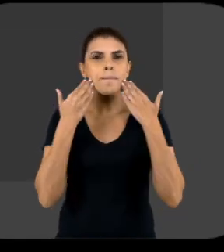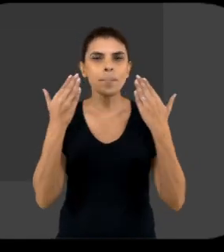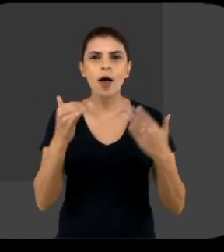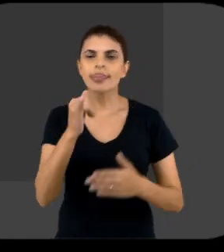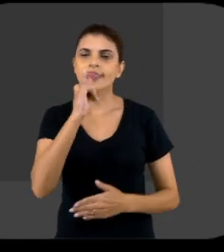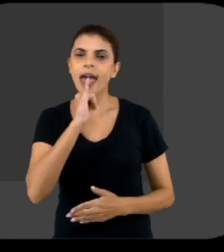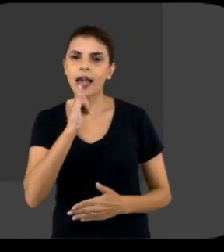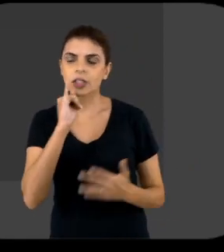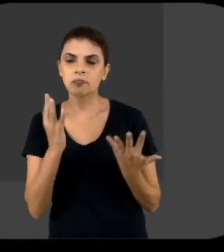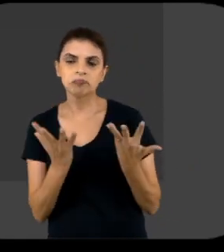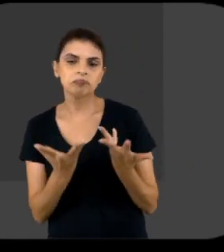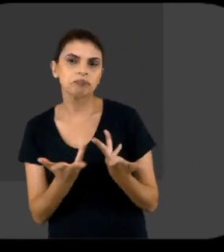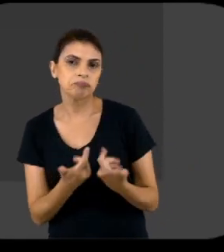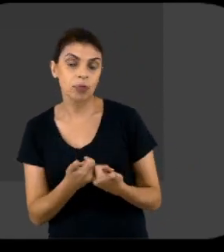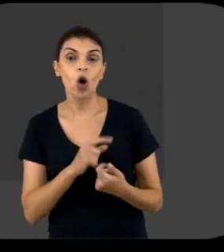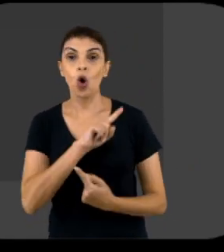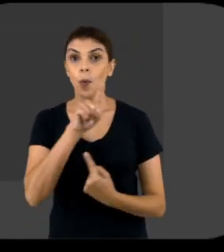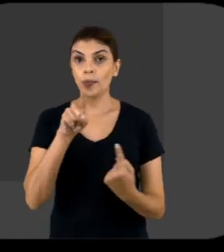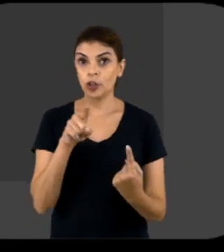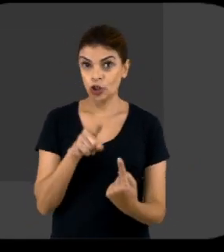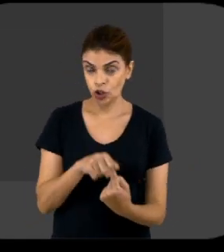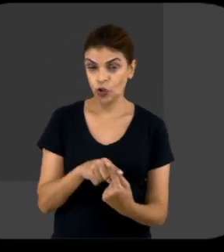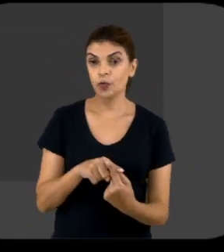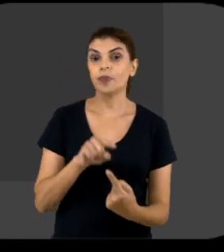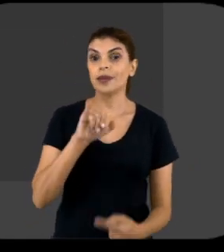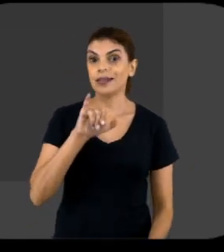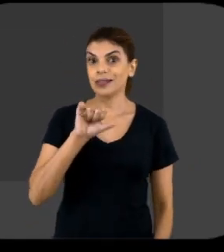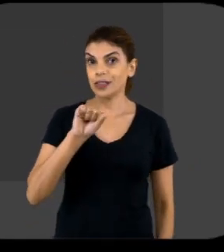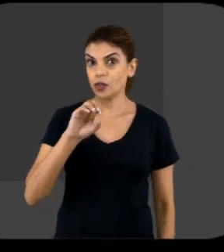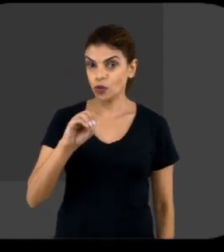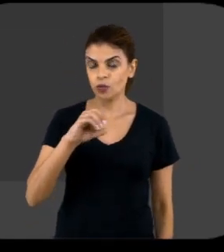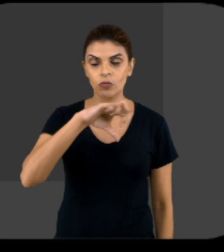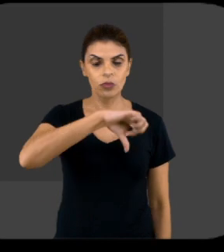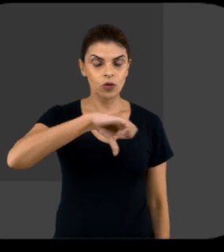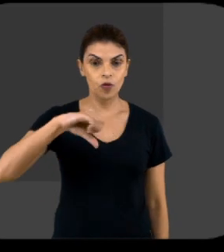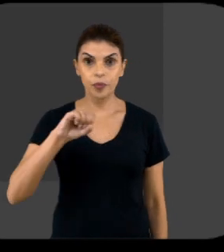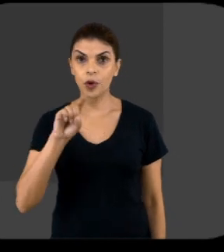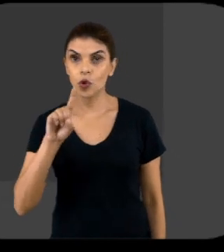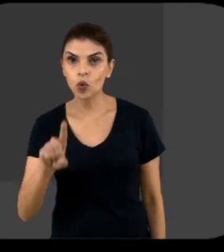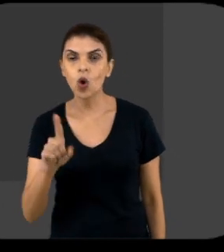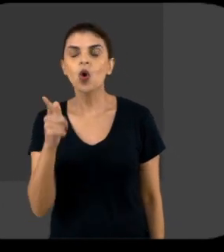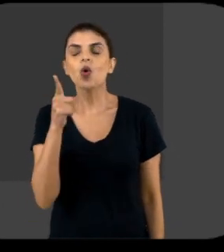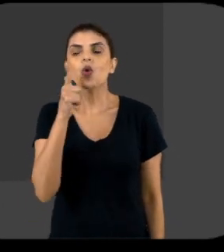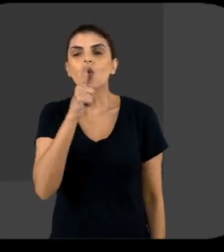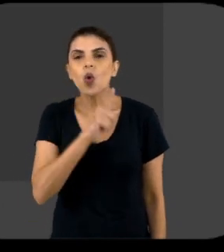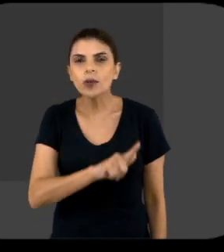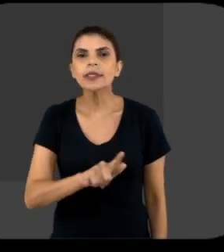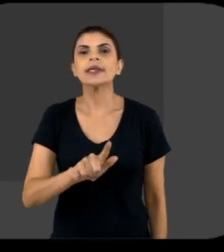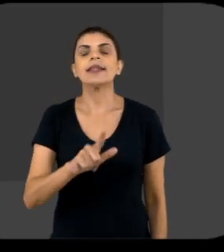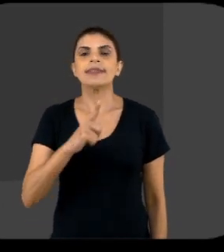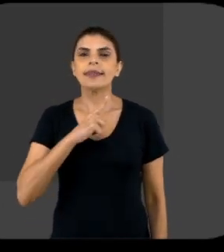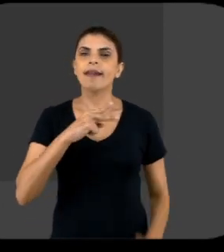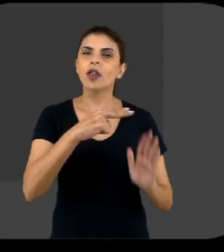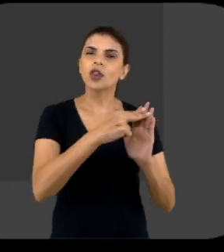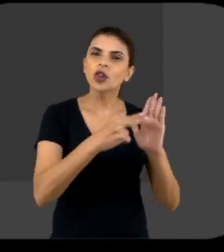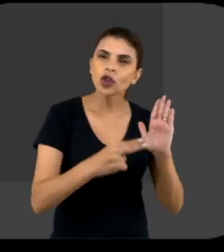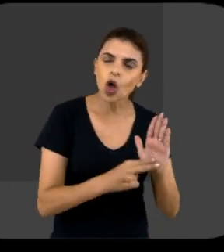de proficiência. Então, o objetivo da ISO 9001 é você ter uma